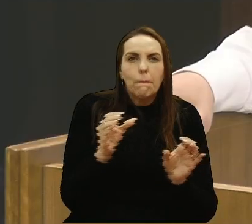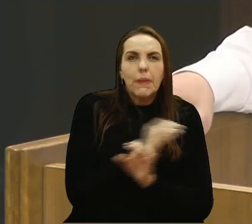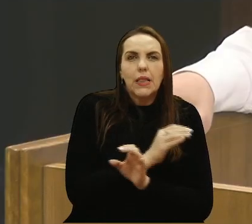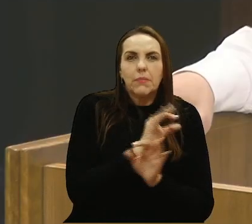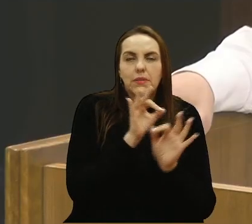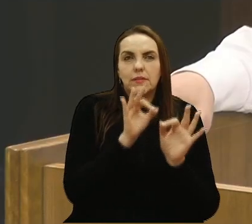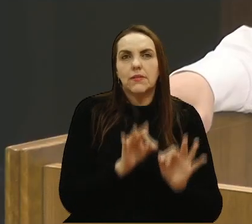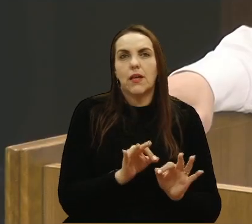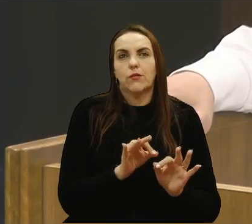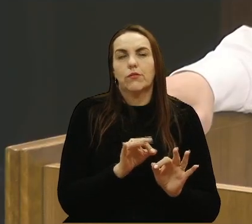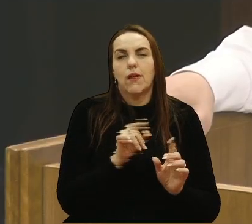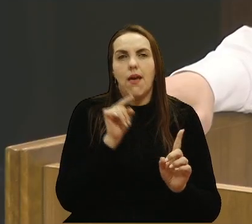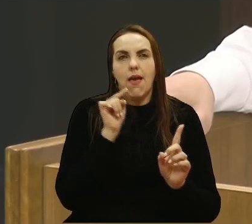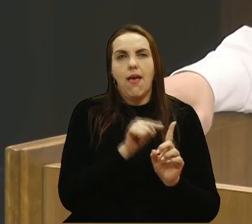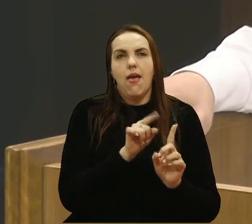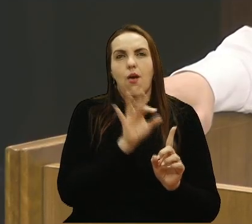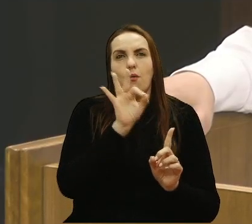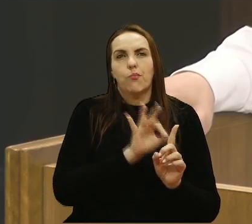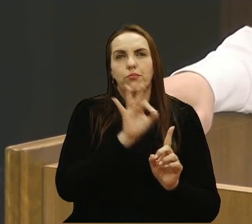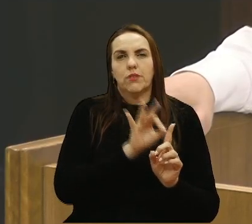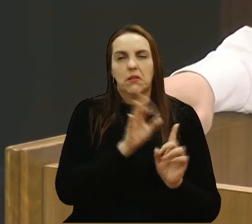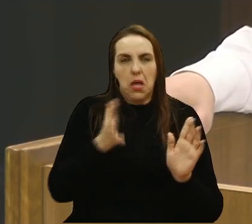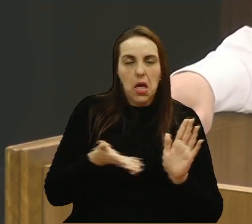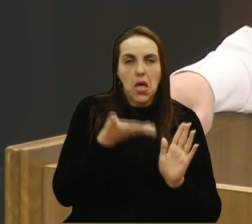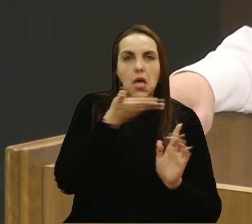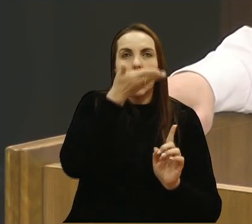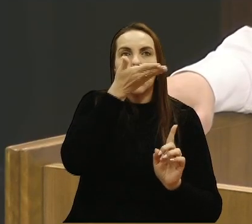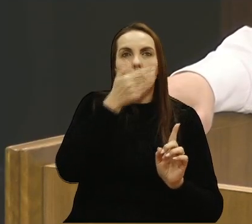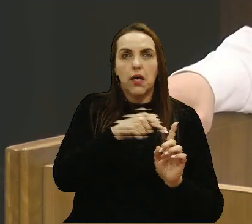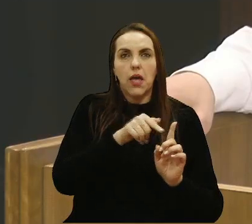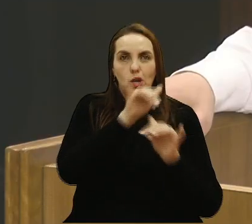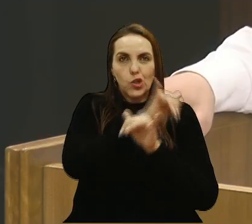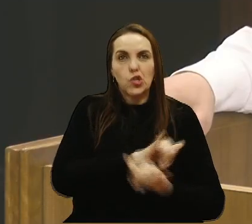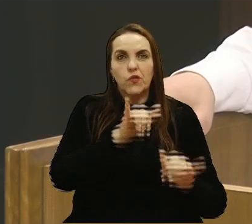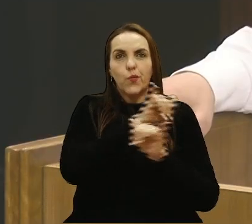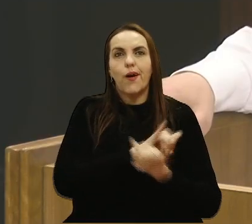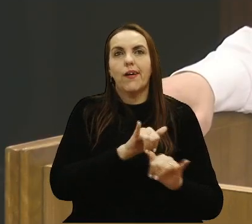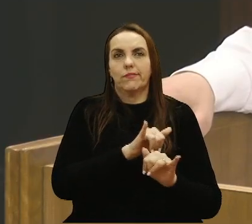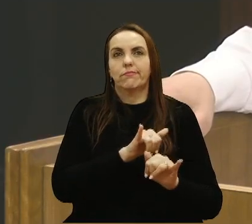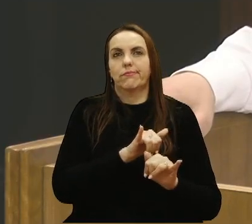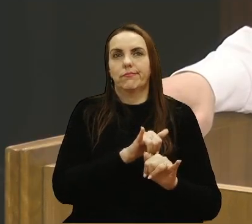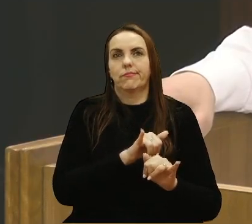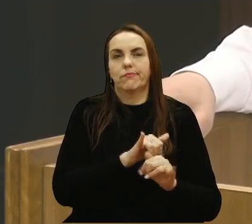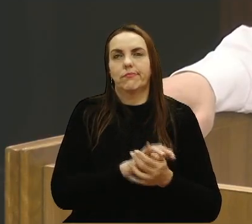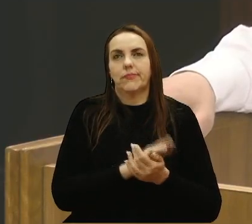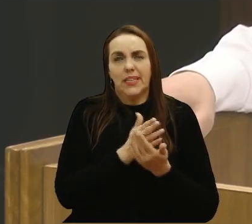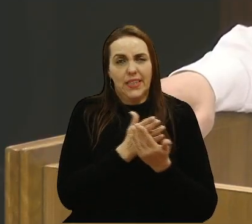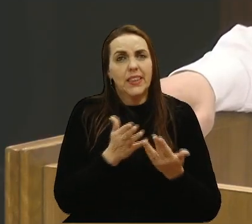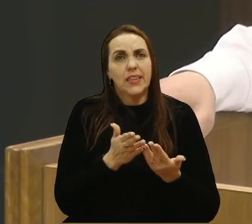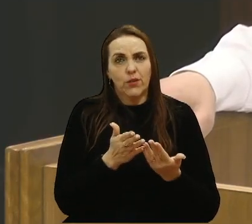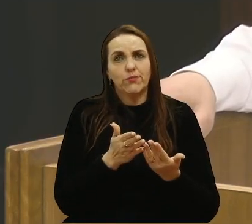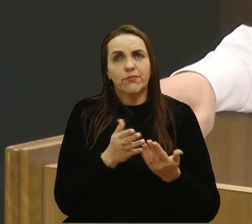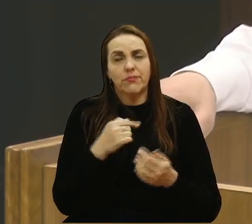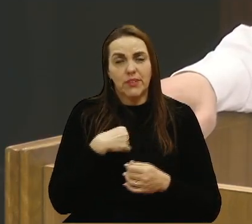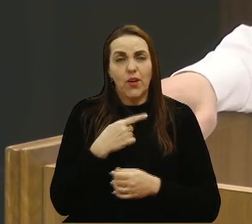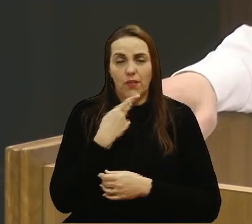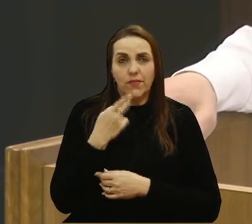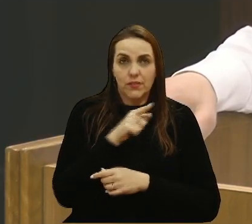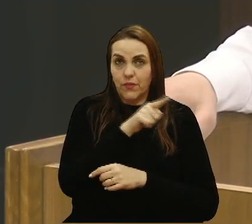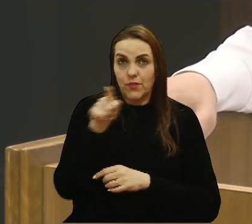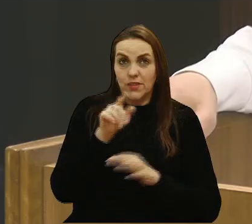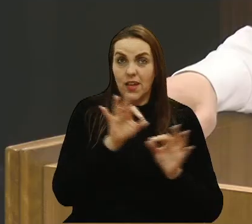certo, e aquele 1% que é enaltecido e que é divulgado. Então aqui eu faço a você que está nos